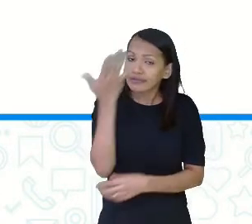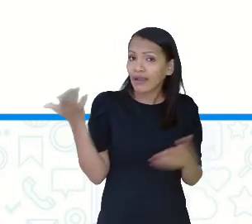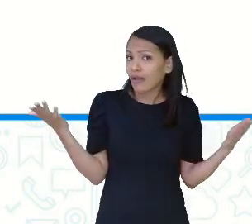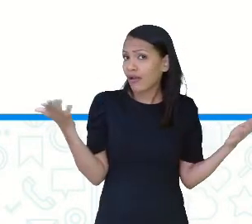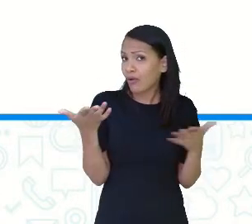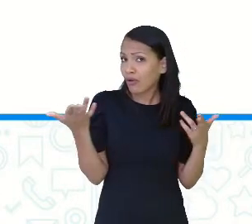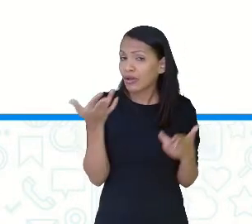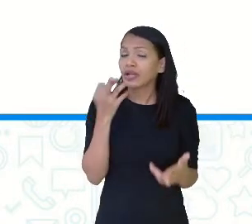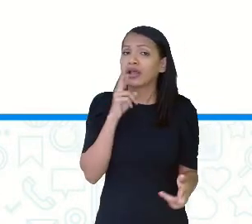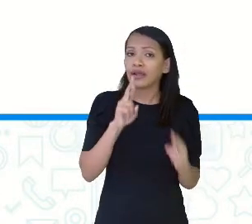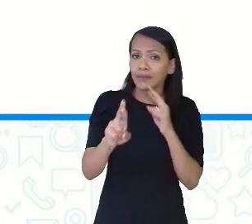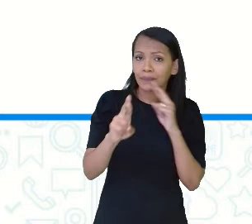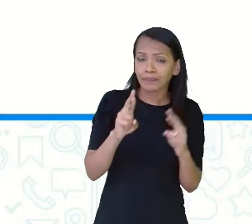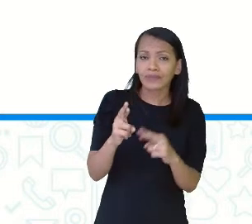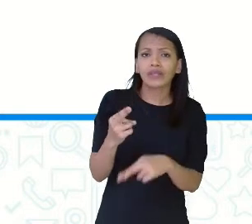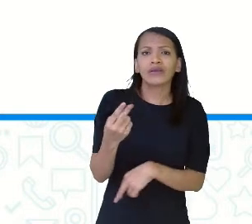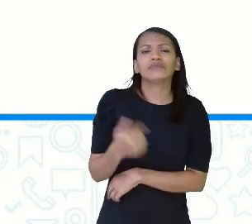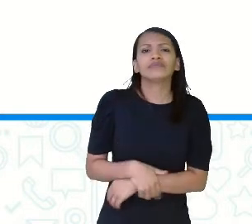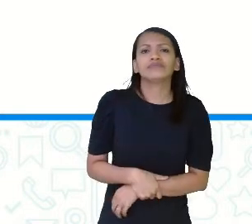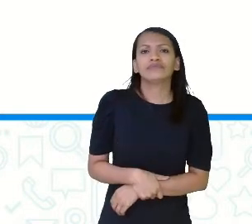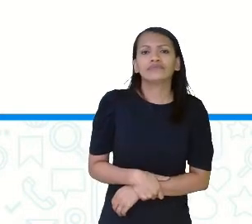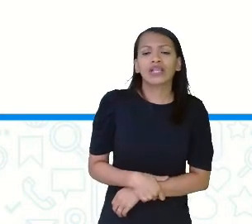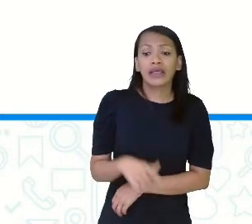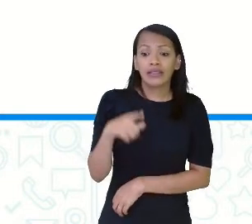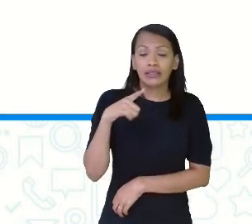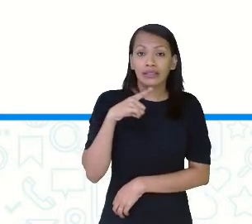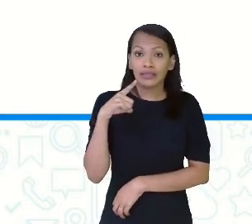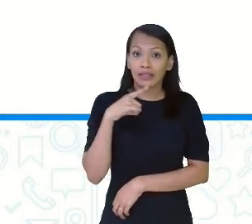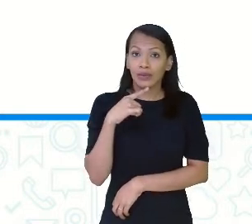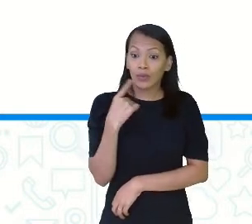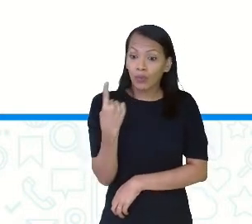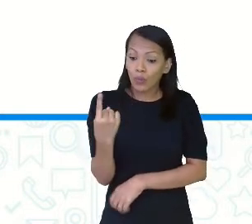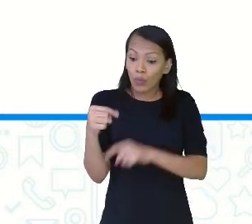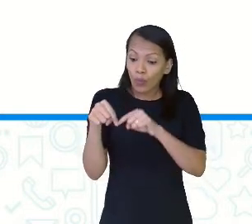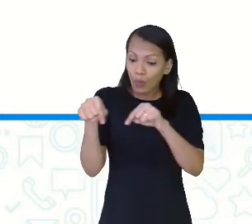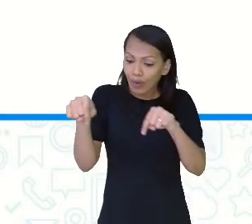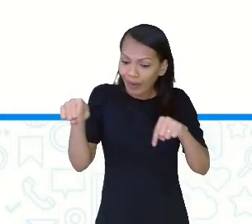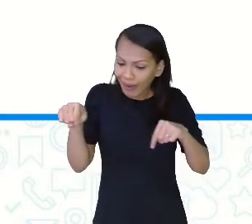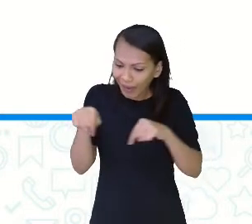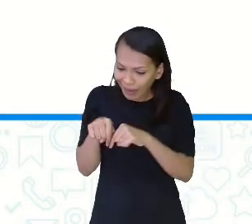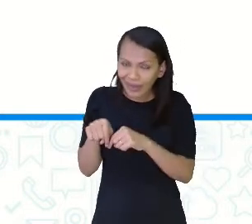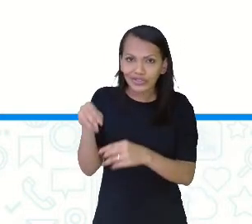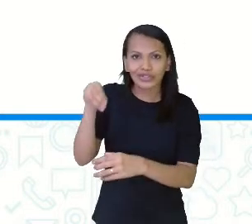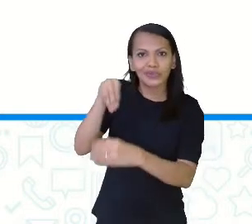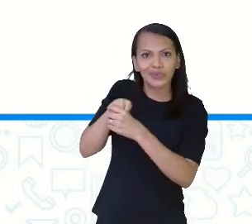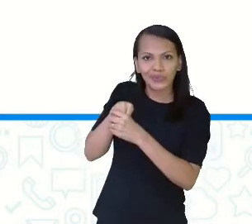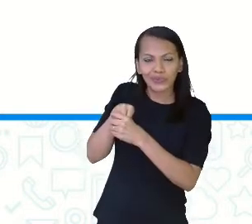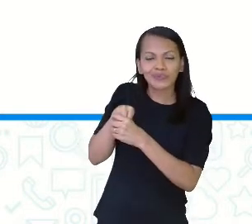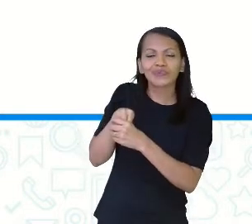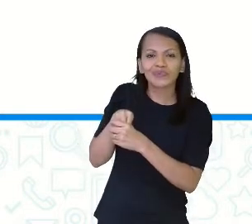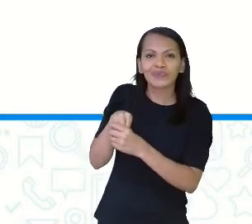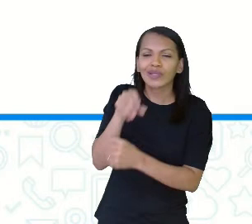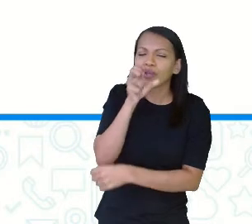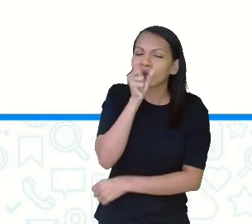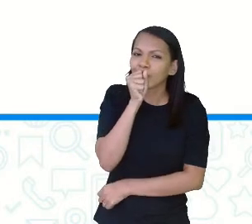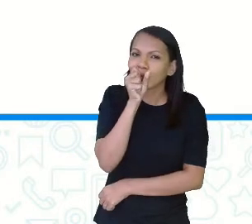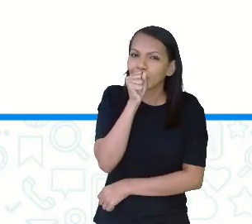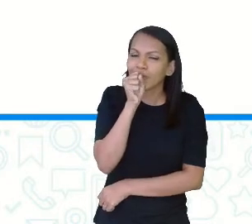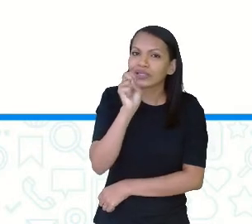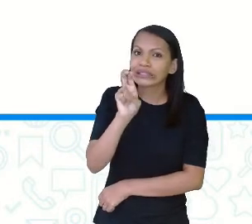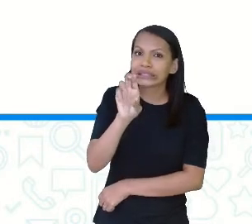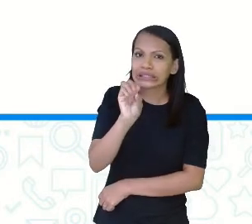essa. Numa caixa há 50 laranjas. Quantas laranjas teremos em 6 caixas? Tenta resolver